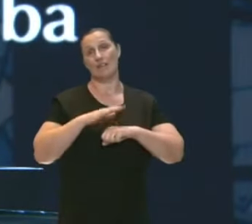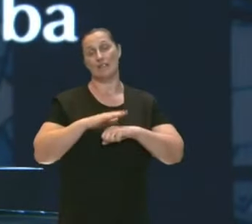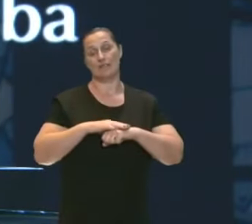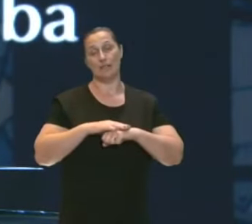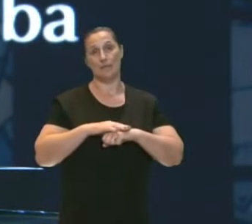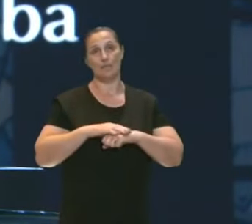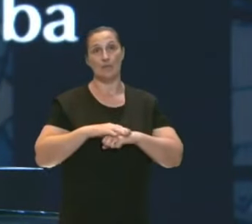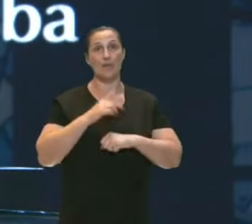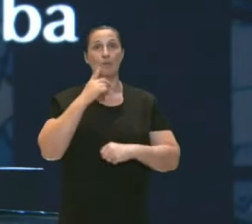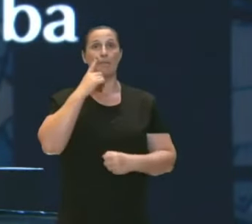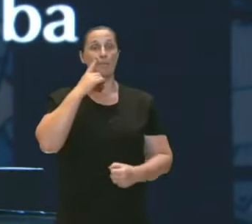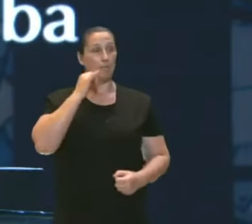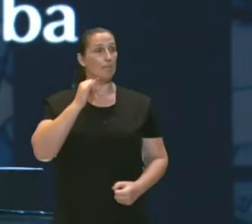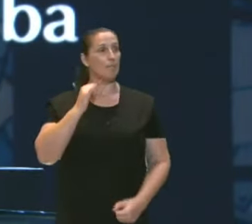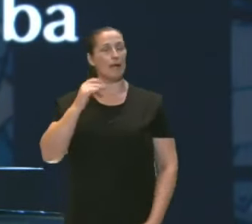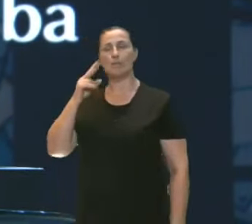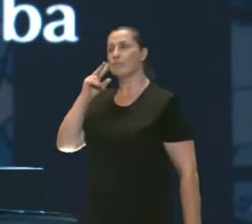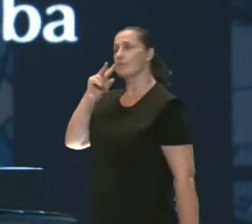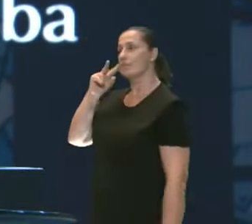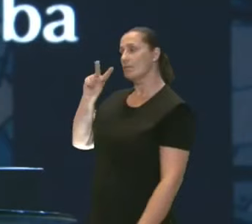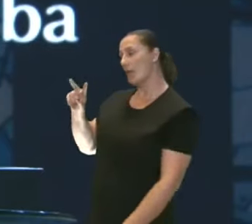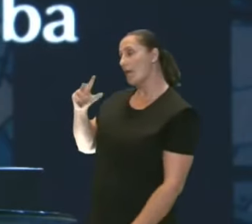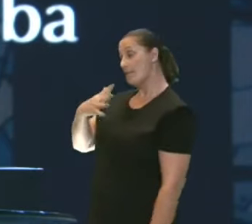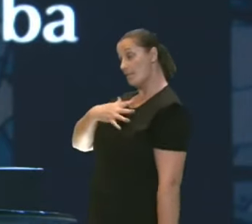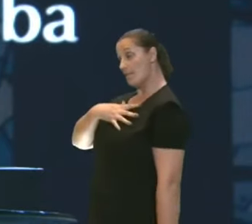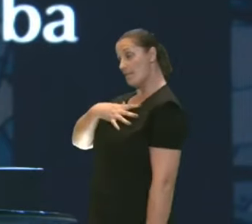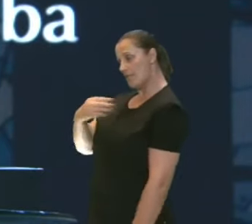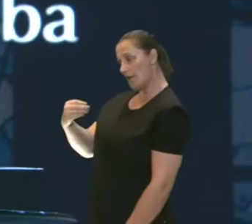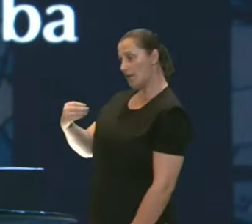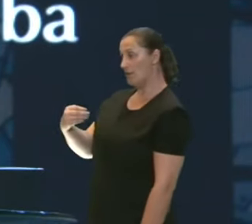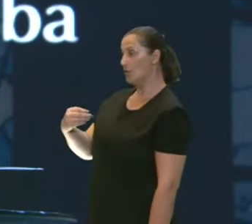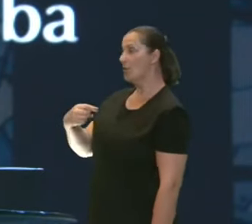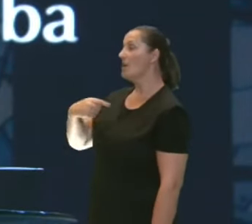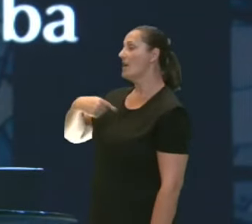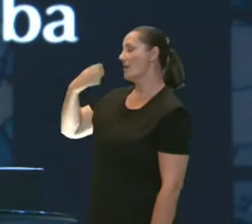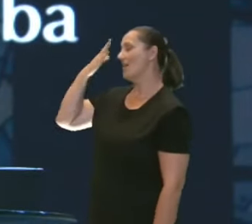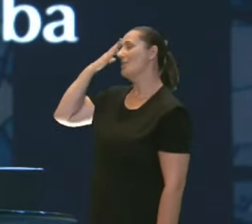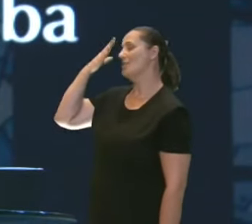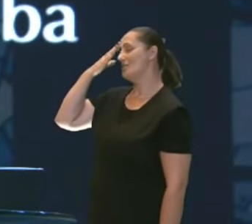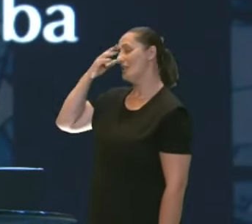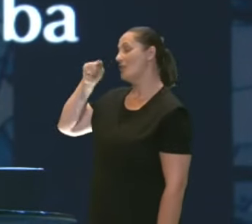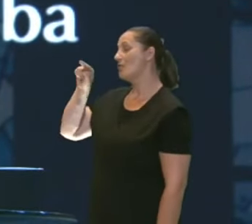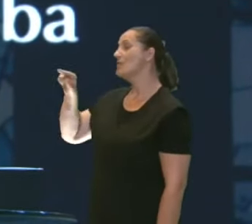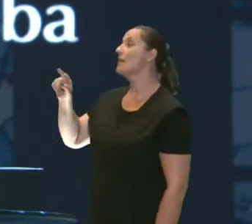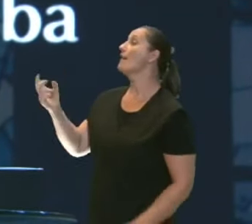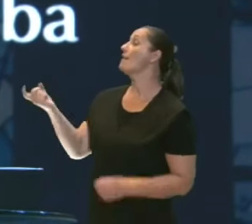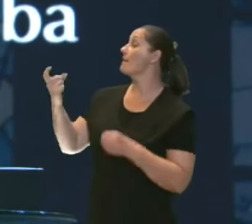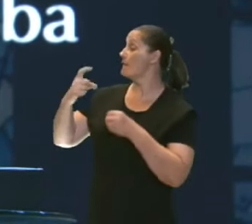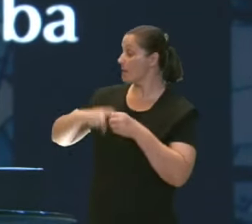as últimas palavras do meu pai foram, filho, eu sei que você vai voltar.